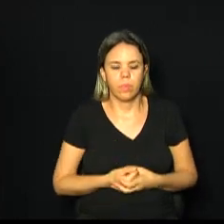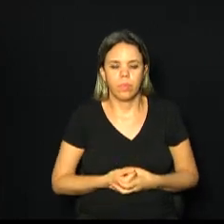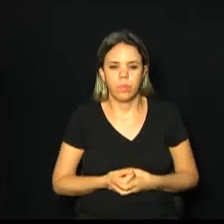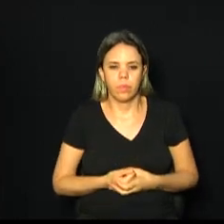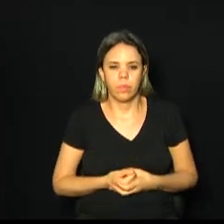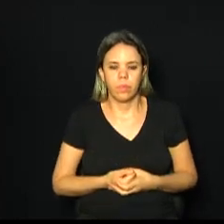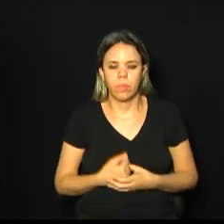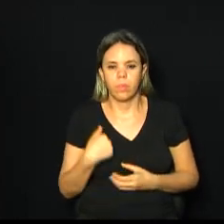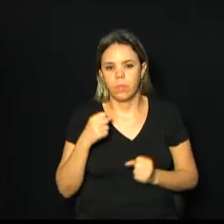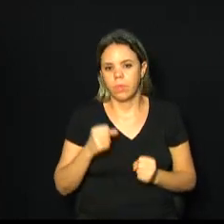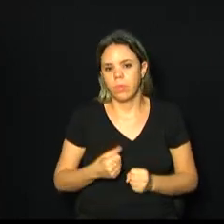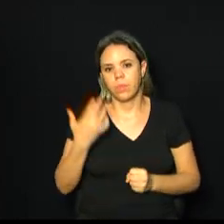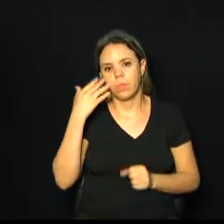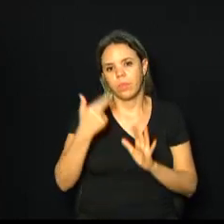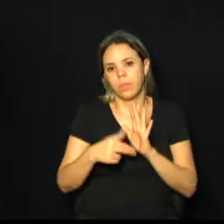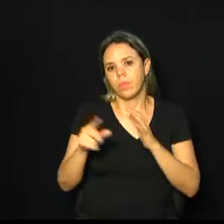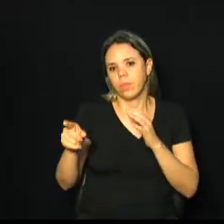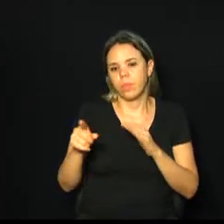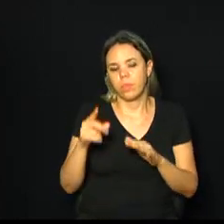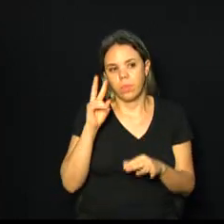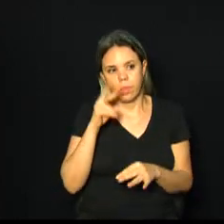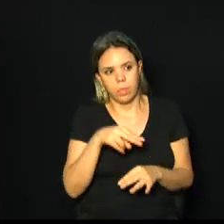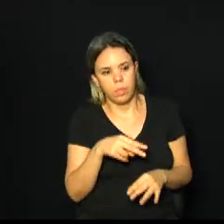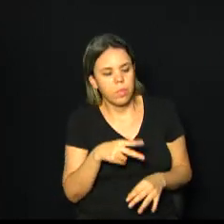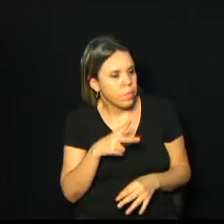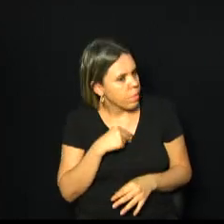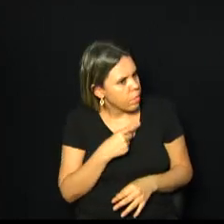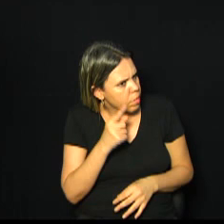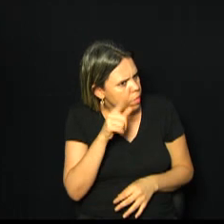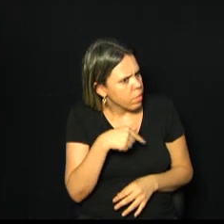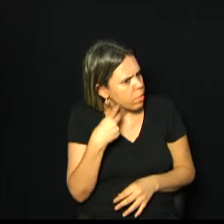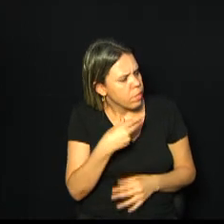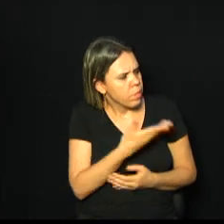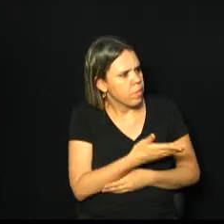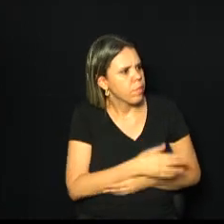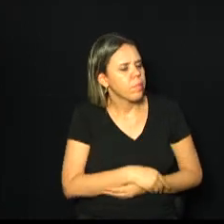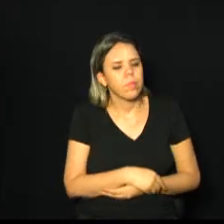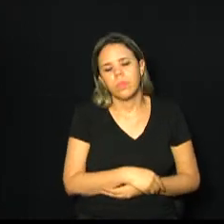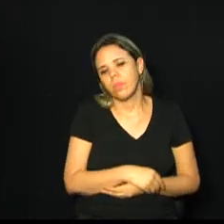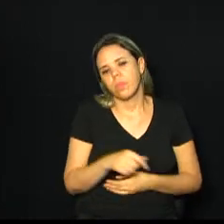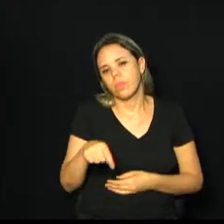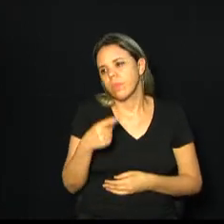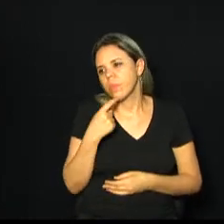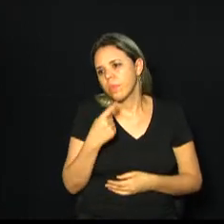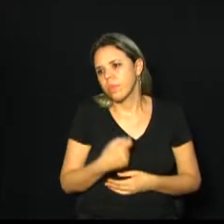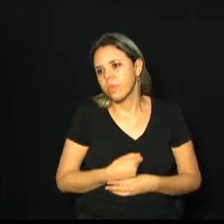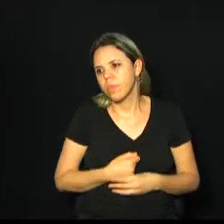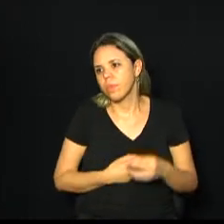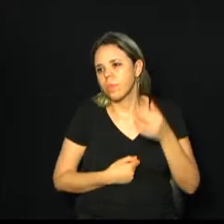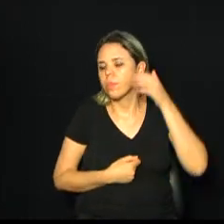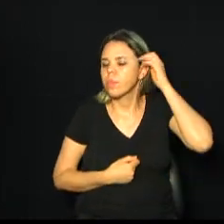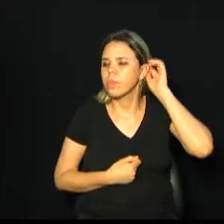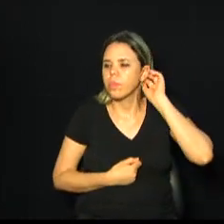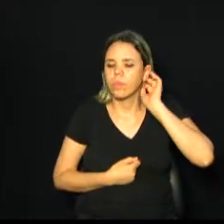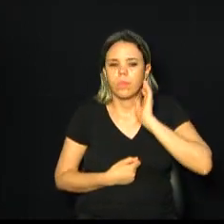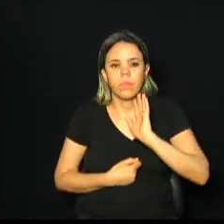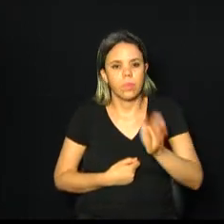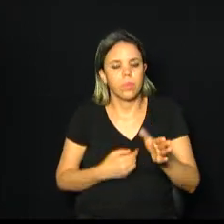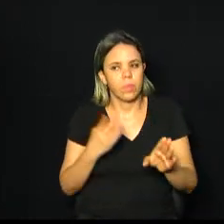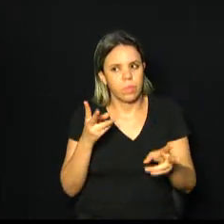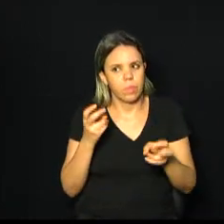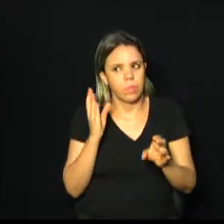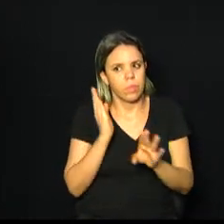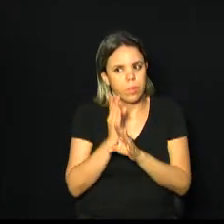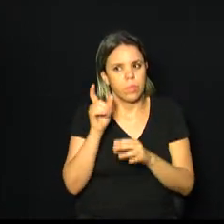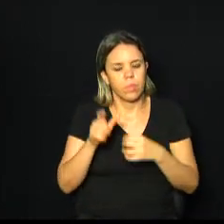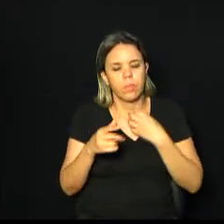Eu posso não saber o seu nome, mas quando eu olho eu digo, ele é vereador aqui em Campinas. Eu já identifiquei ele,